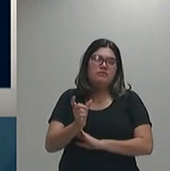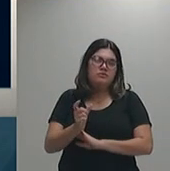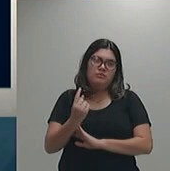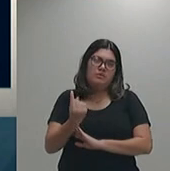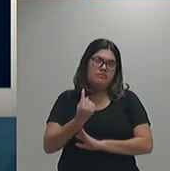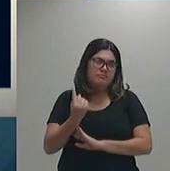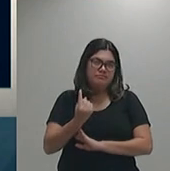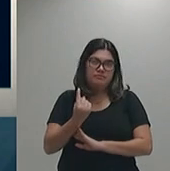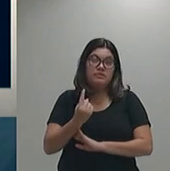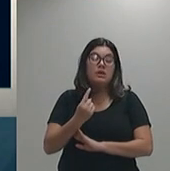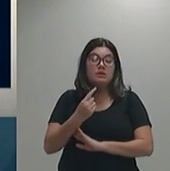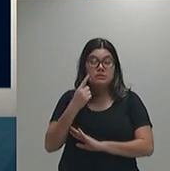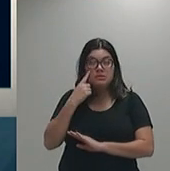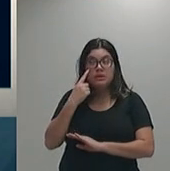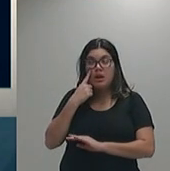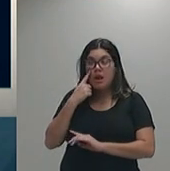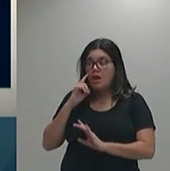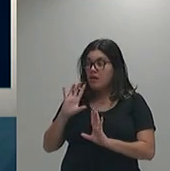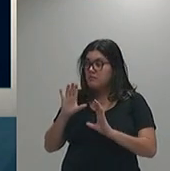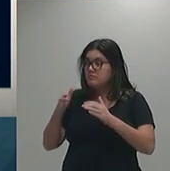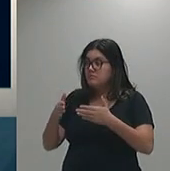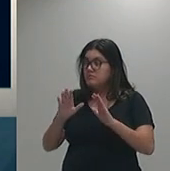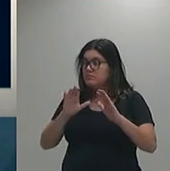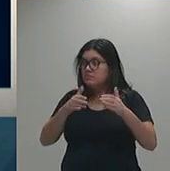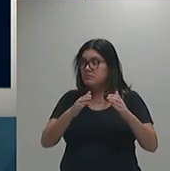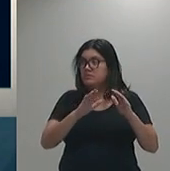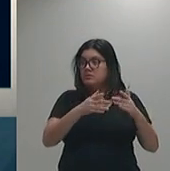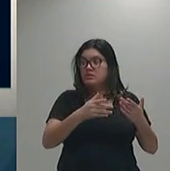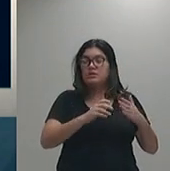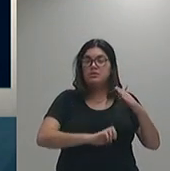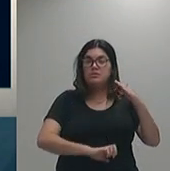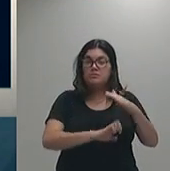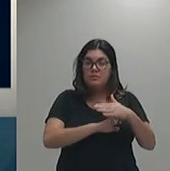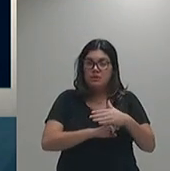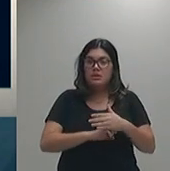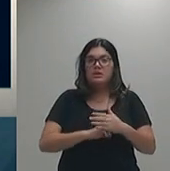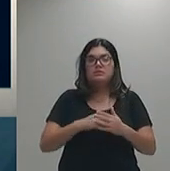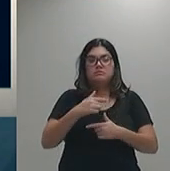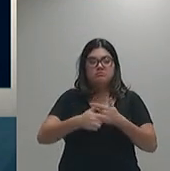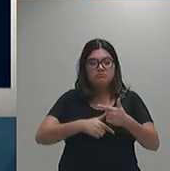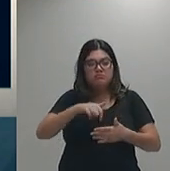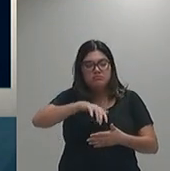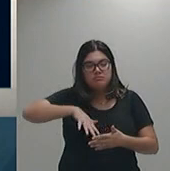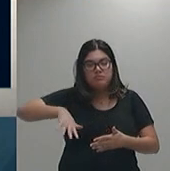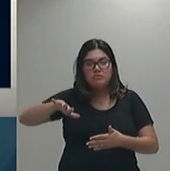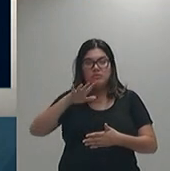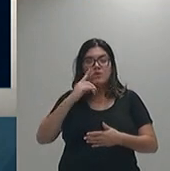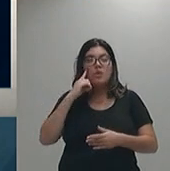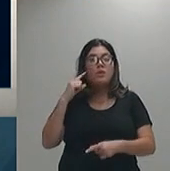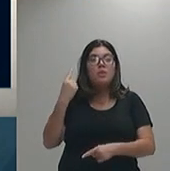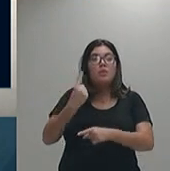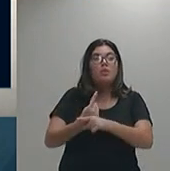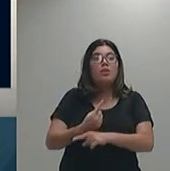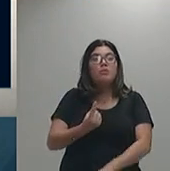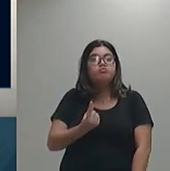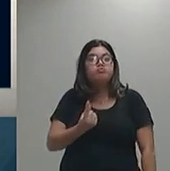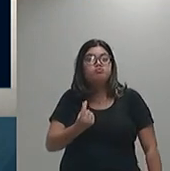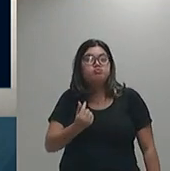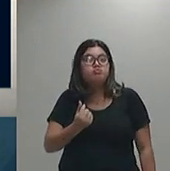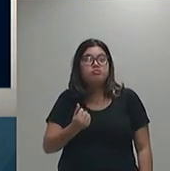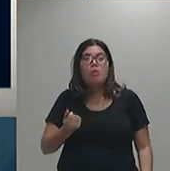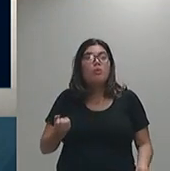olhar para outras empresas do mercado individual descobriu quanto elas cobram de ser segurados